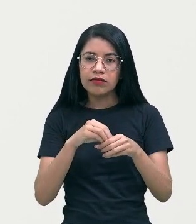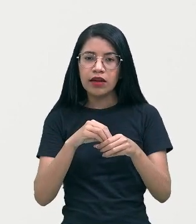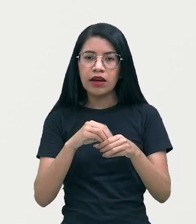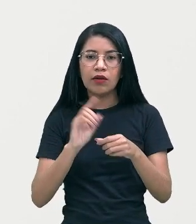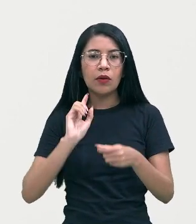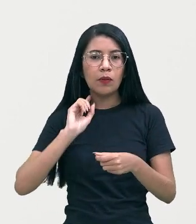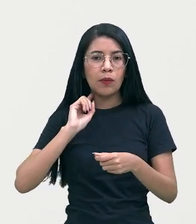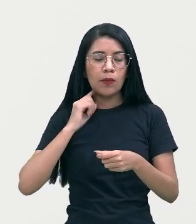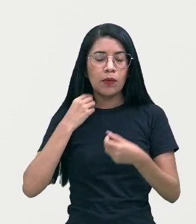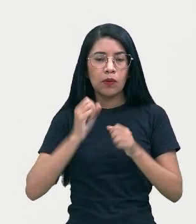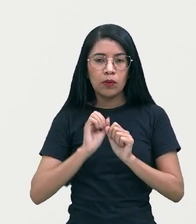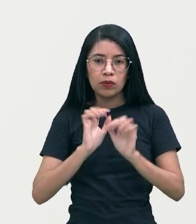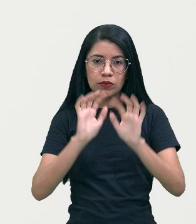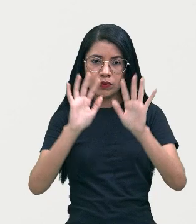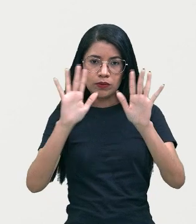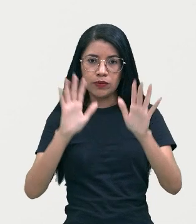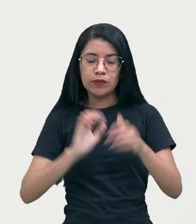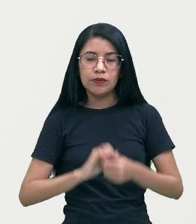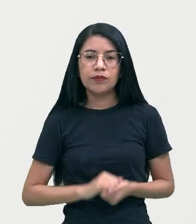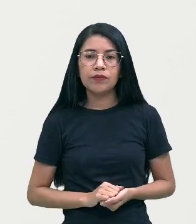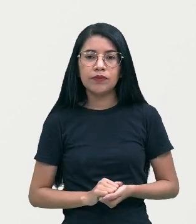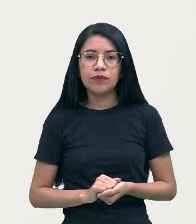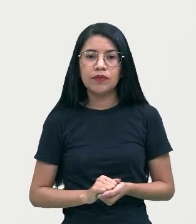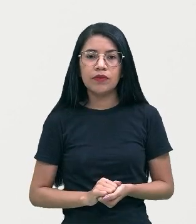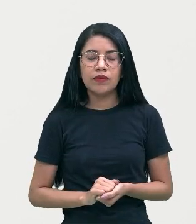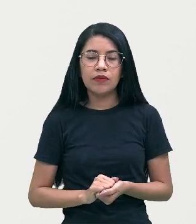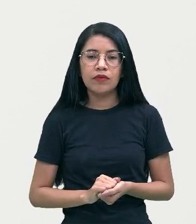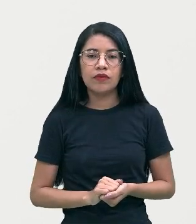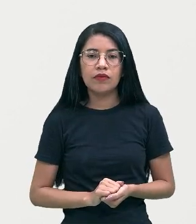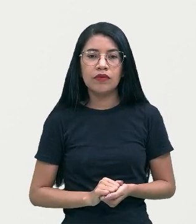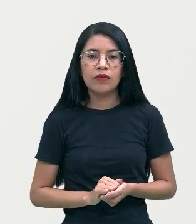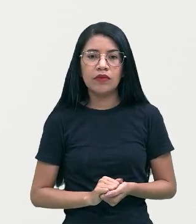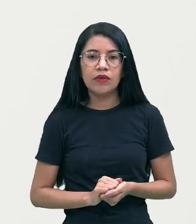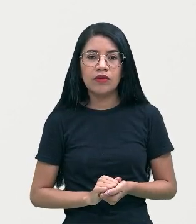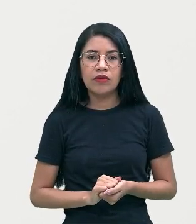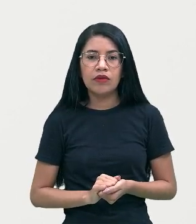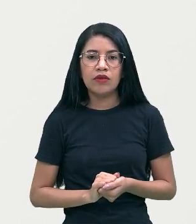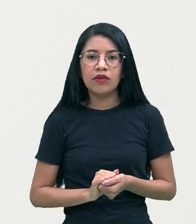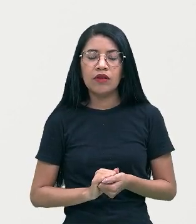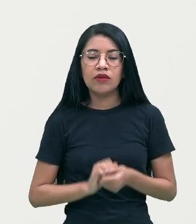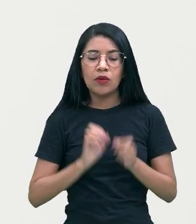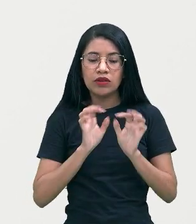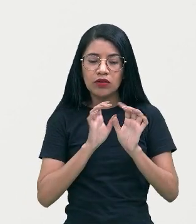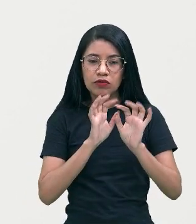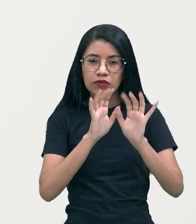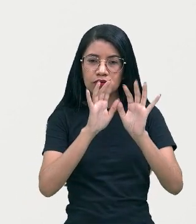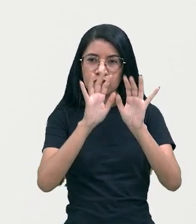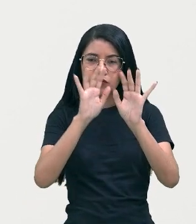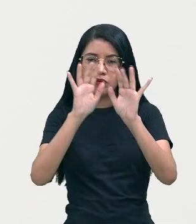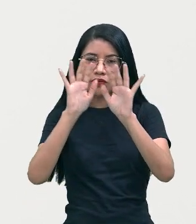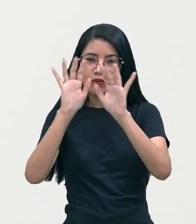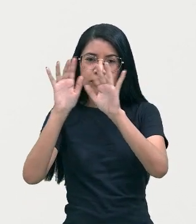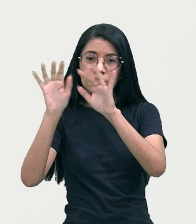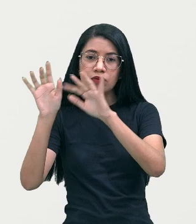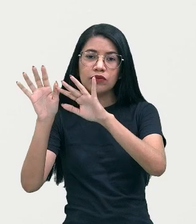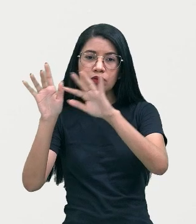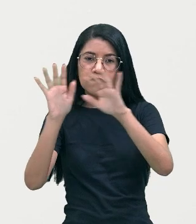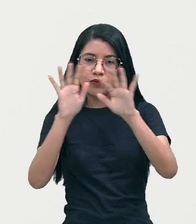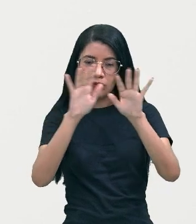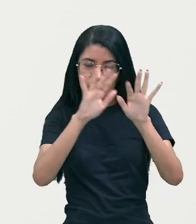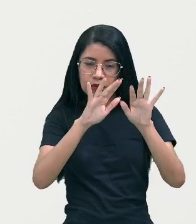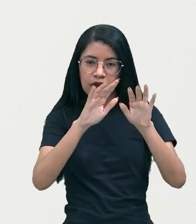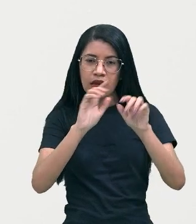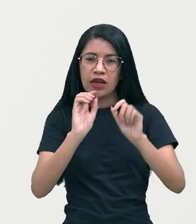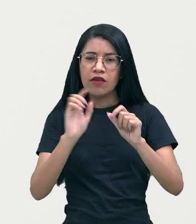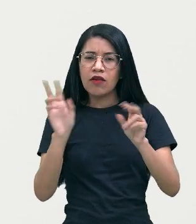poluentes. Esses componentes, eles vão andando aí, ó, vão voando, né? Vão aí na atmosfera e vão